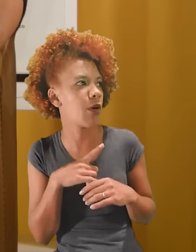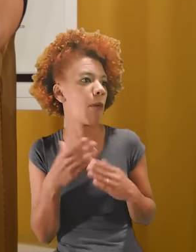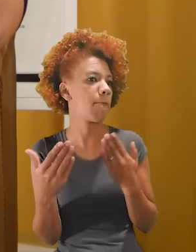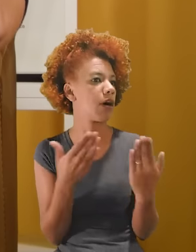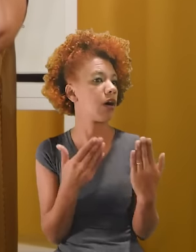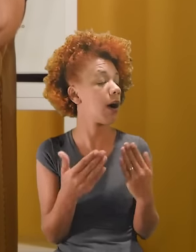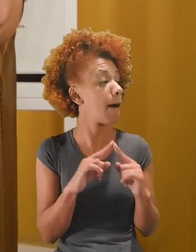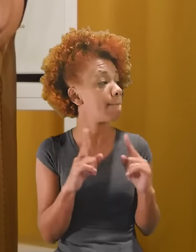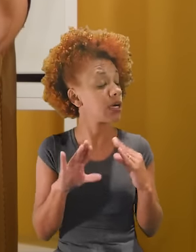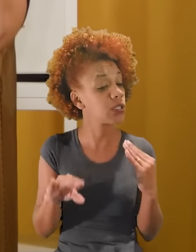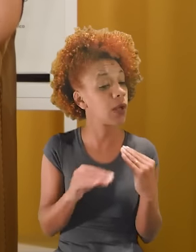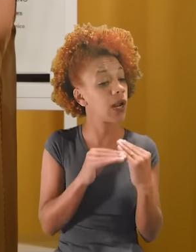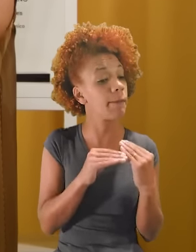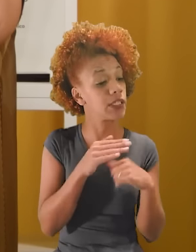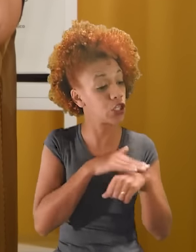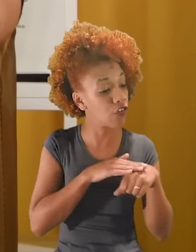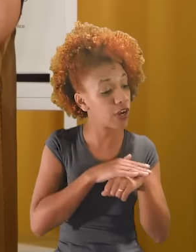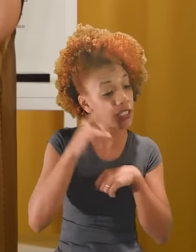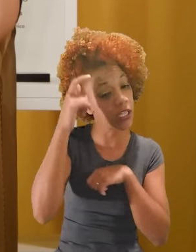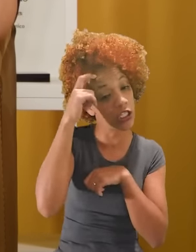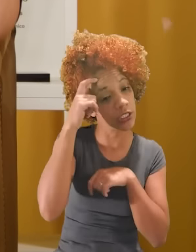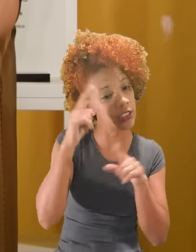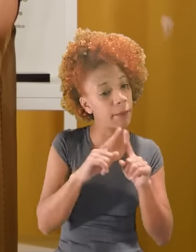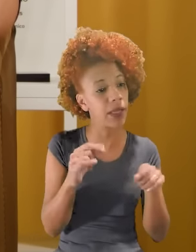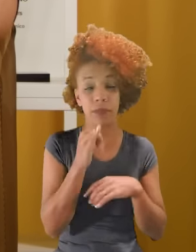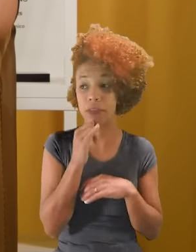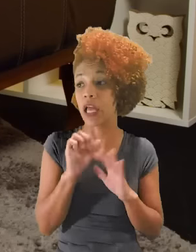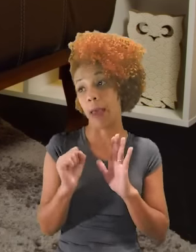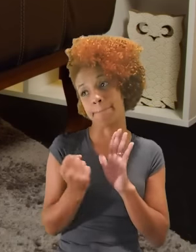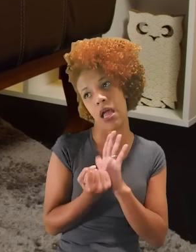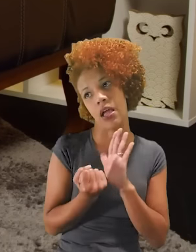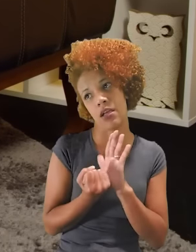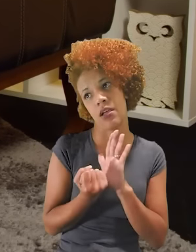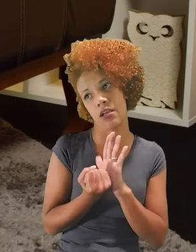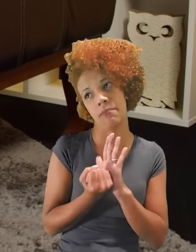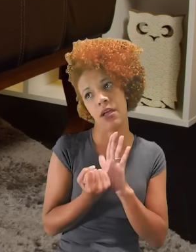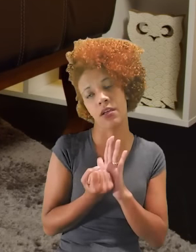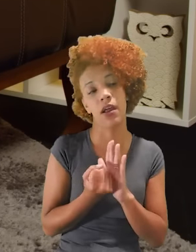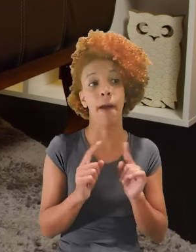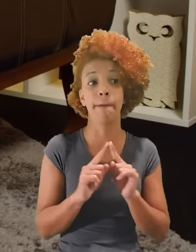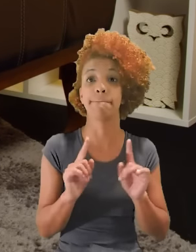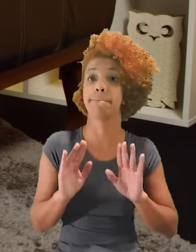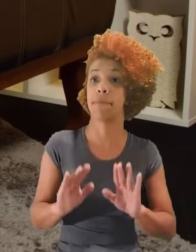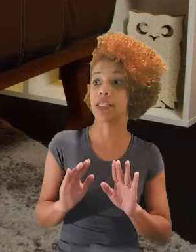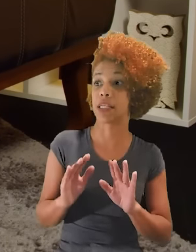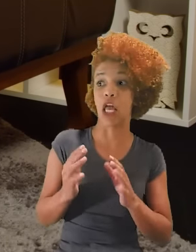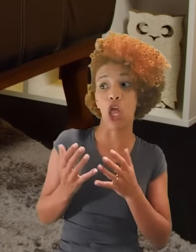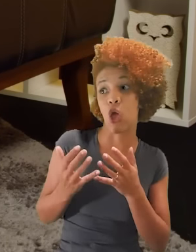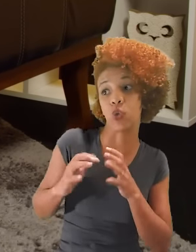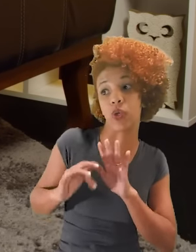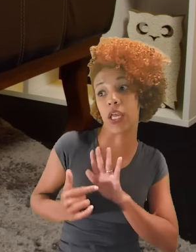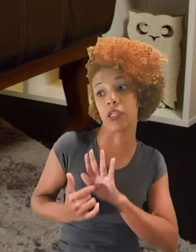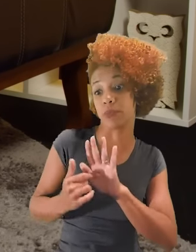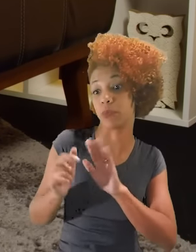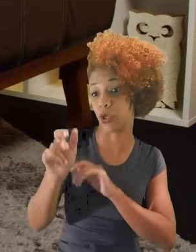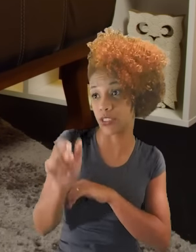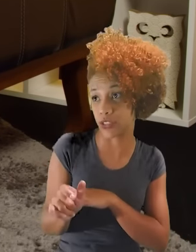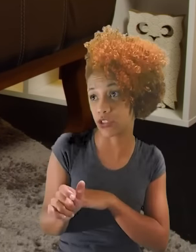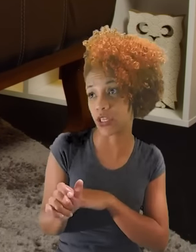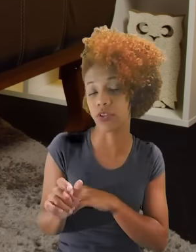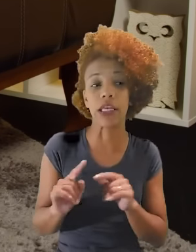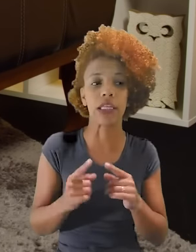Exatamente. Né? Ele virou o elemento que fala pela Disney. Então, assim... E era a marca, né? Era a marca. Era o cara da Disney. Então, ele fala assim, pô, eu não quero expor esse